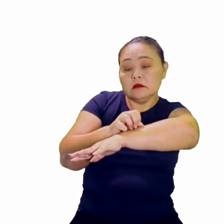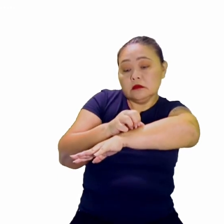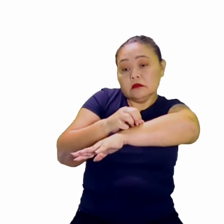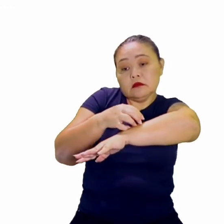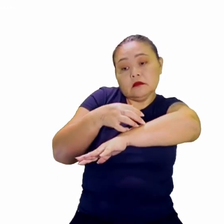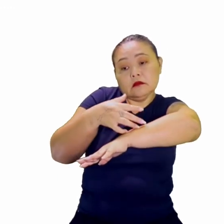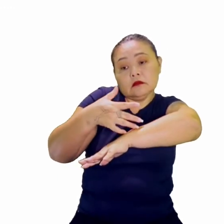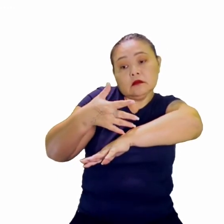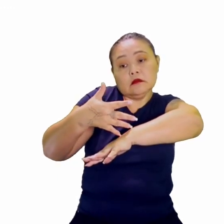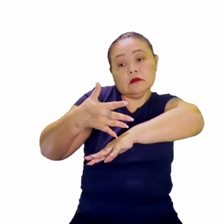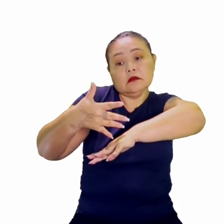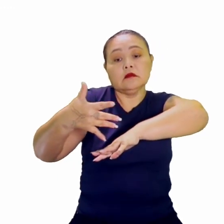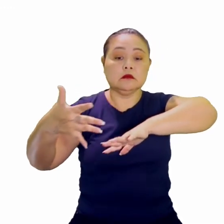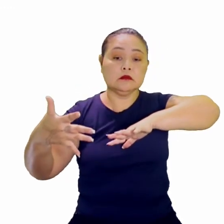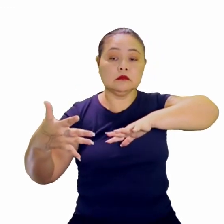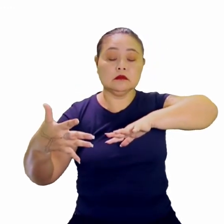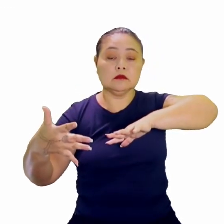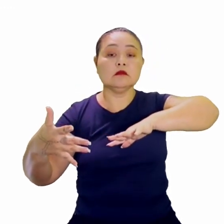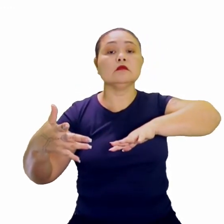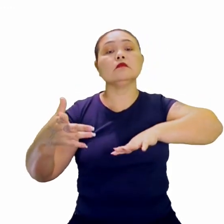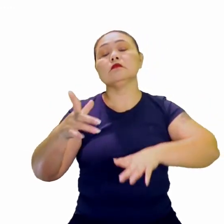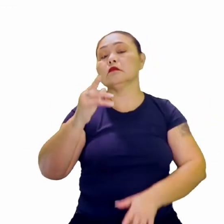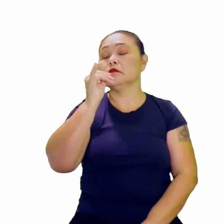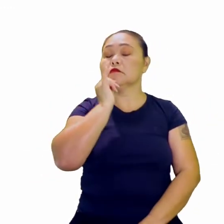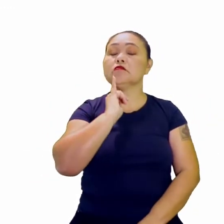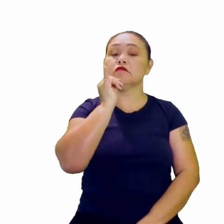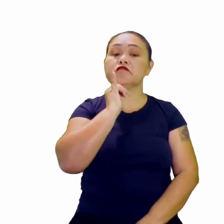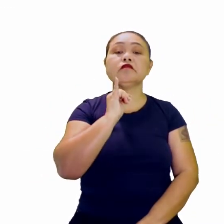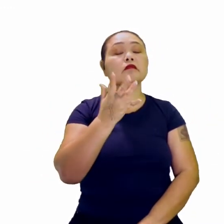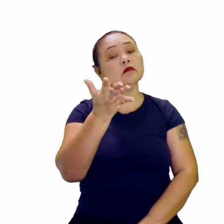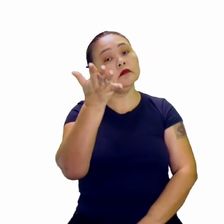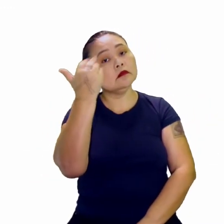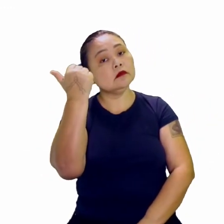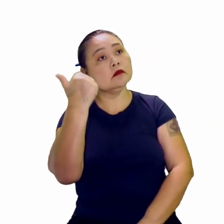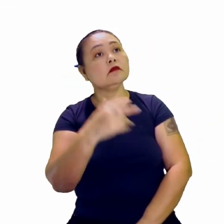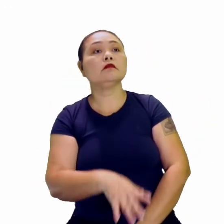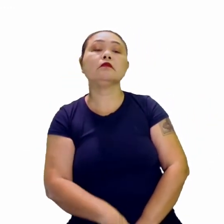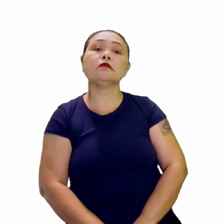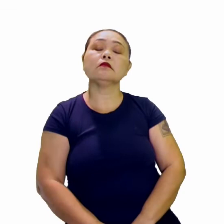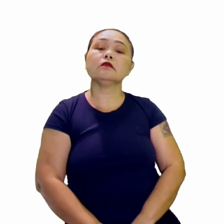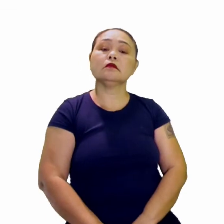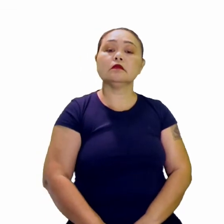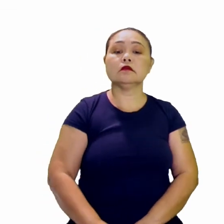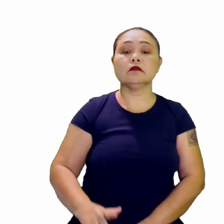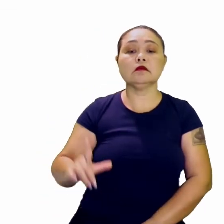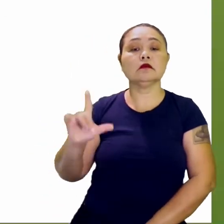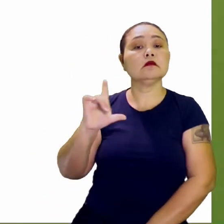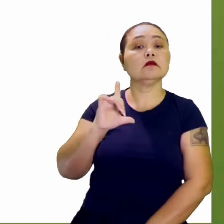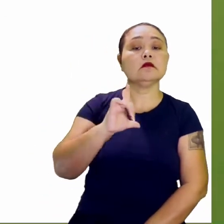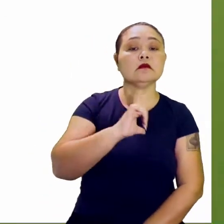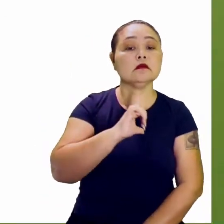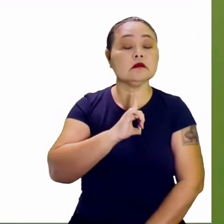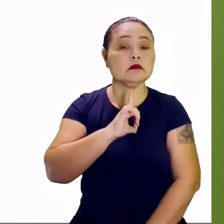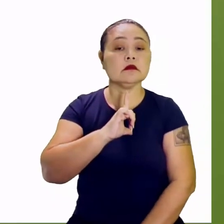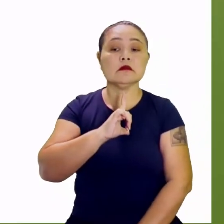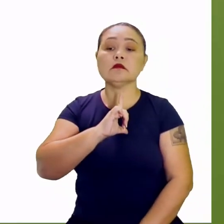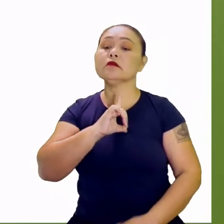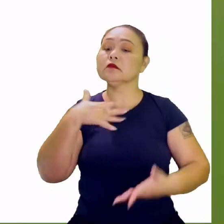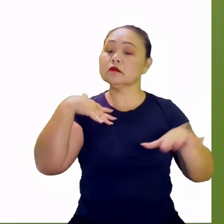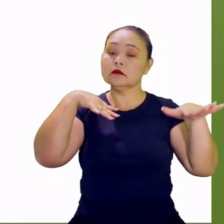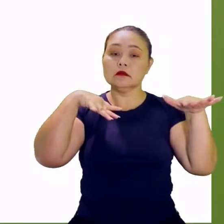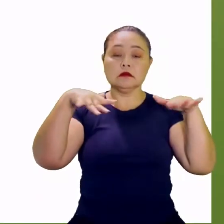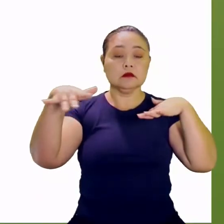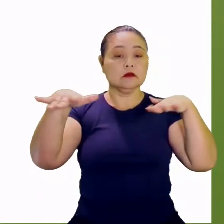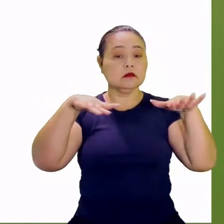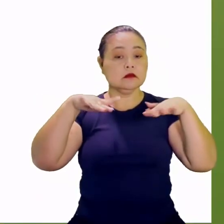que é o alongamento. Então, vamos exemplificar aqui. Vem aqui comigo. Então, a gente tem, né, no movimento,